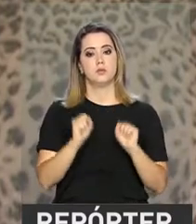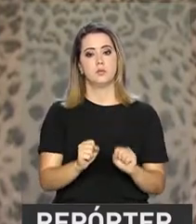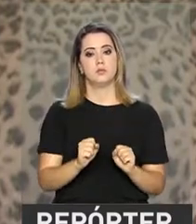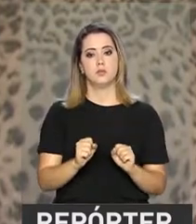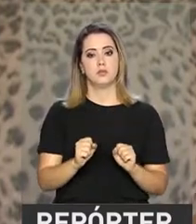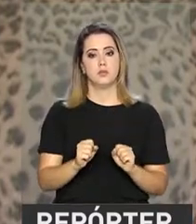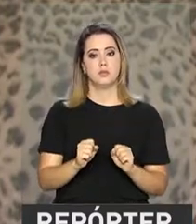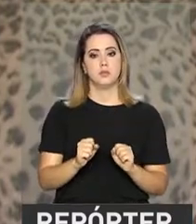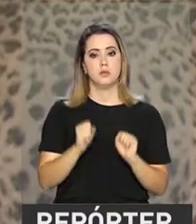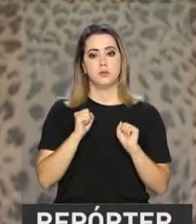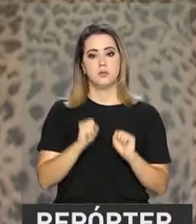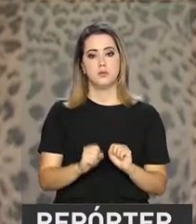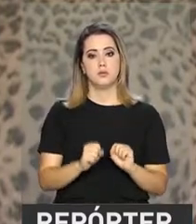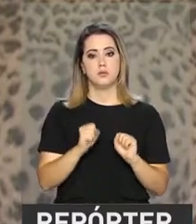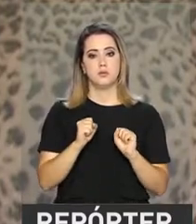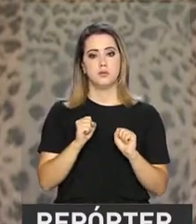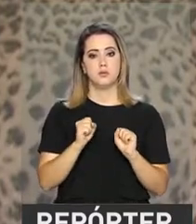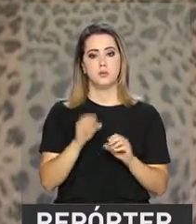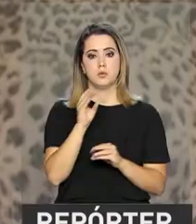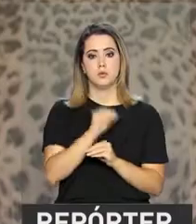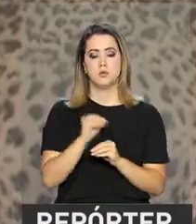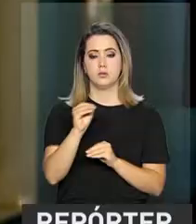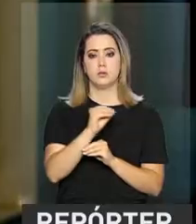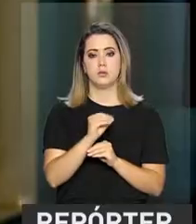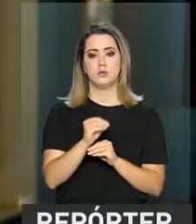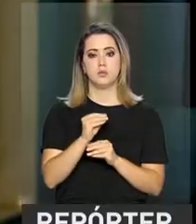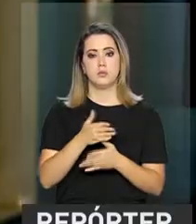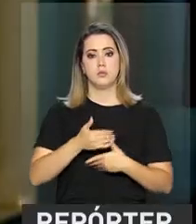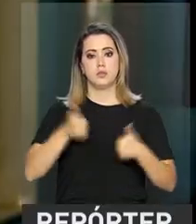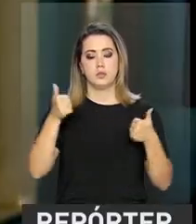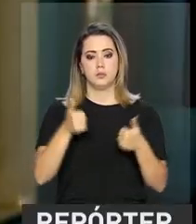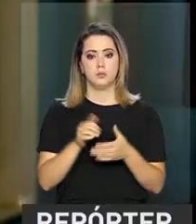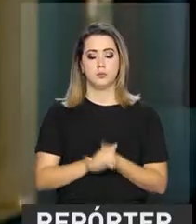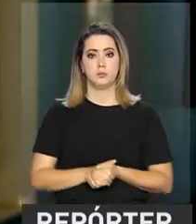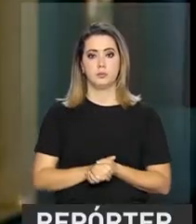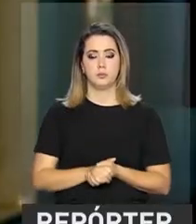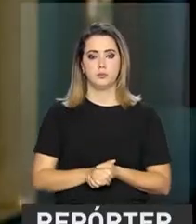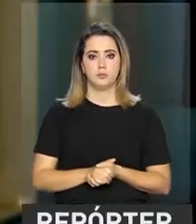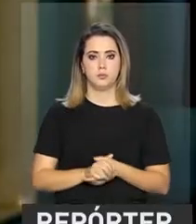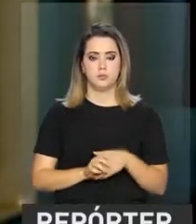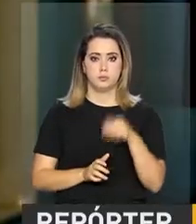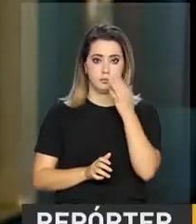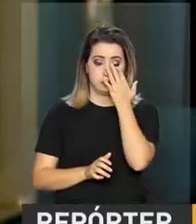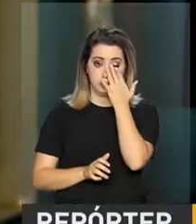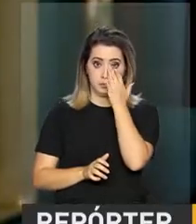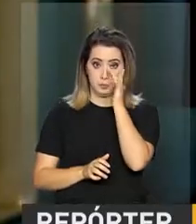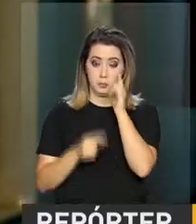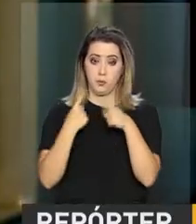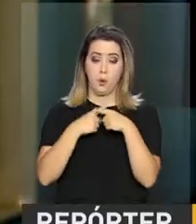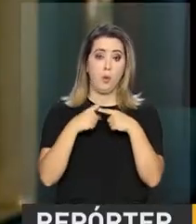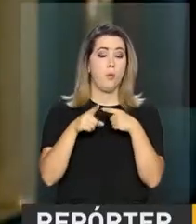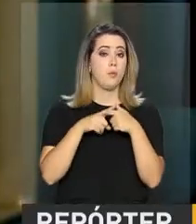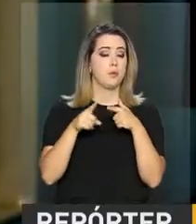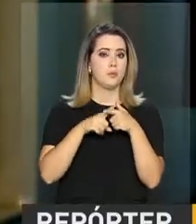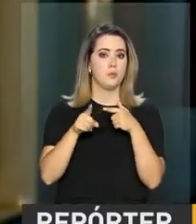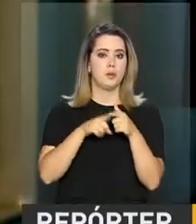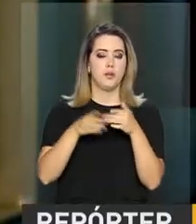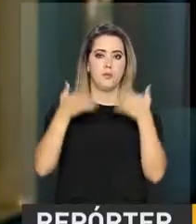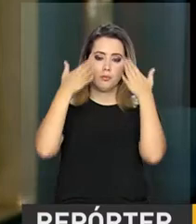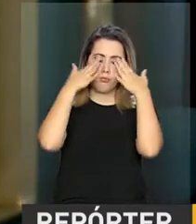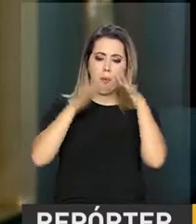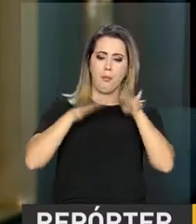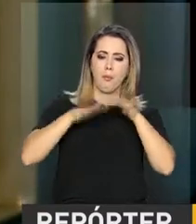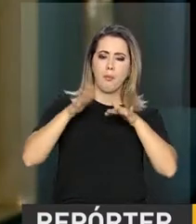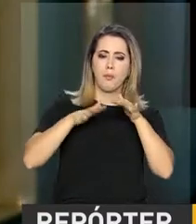poder cuidar melhor das condições de difícil controle fazendo aqui nessa não se desenvolveu bem e além disso